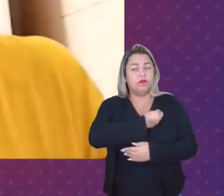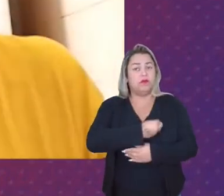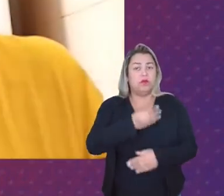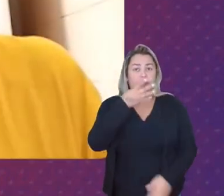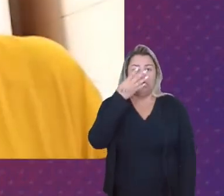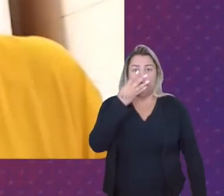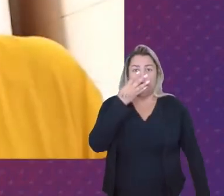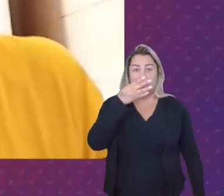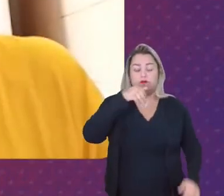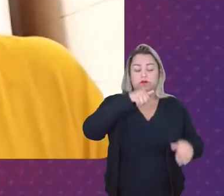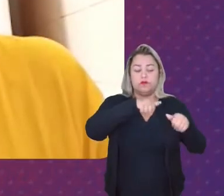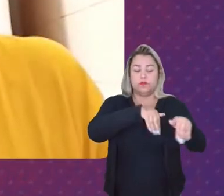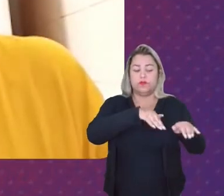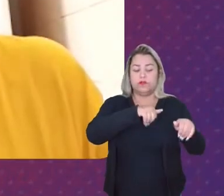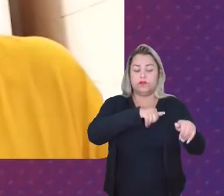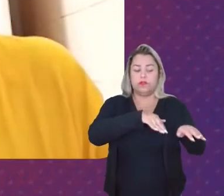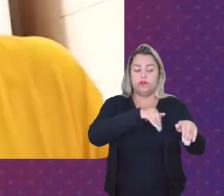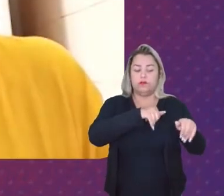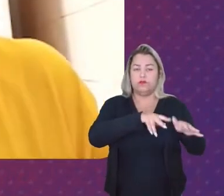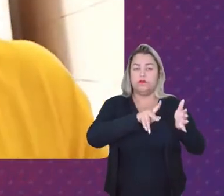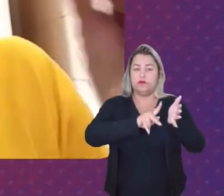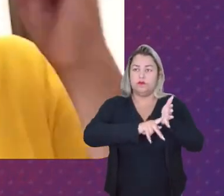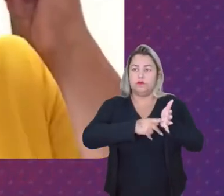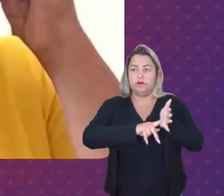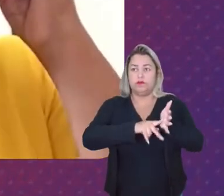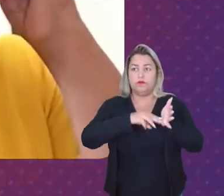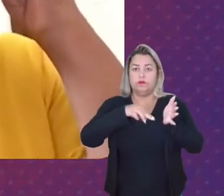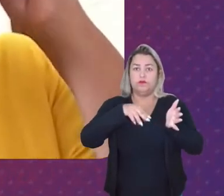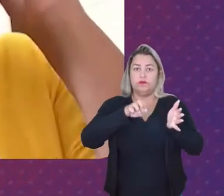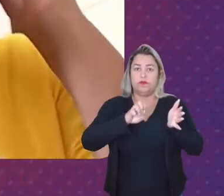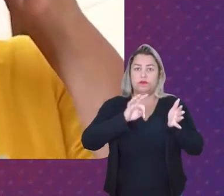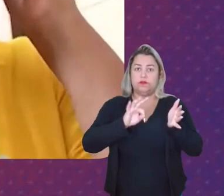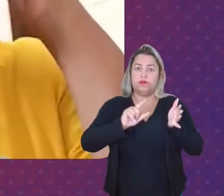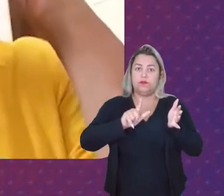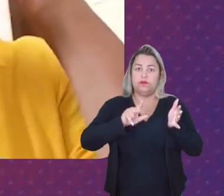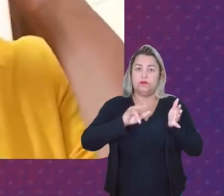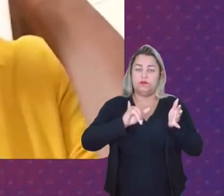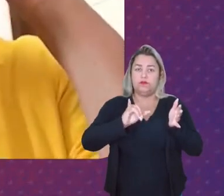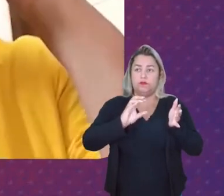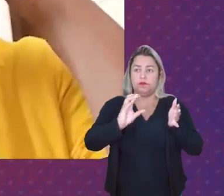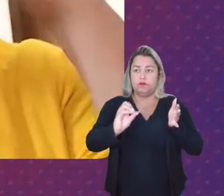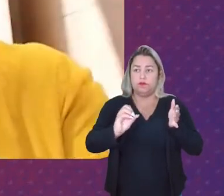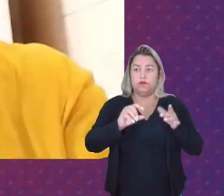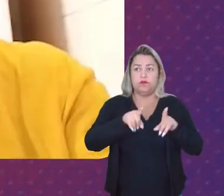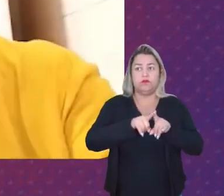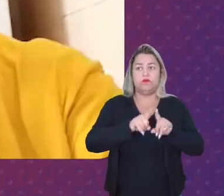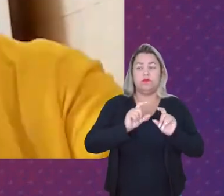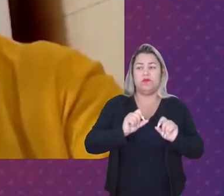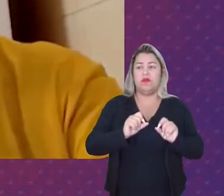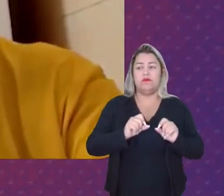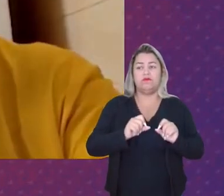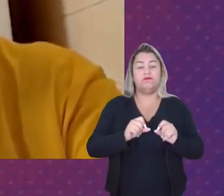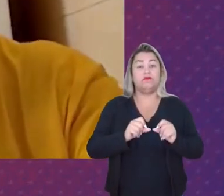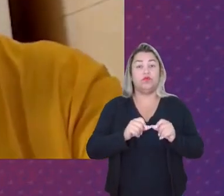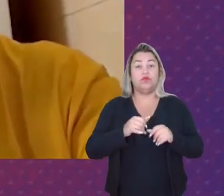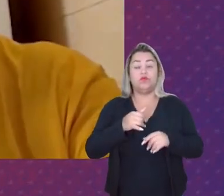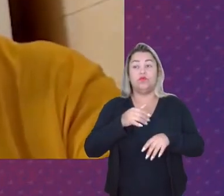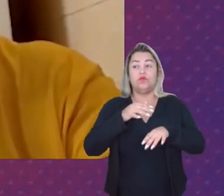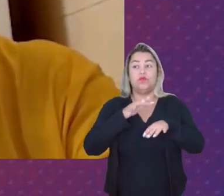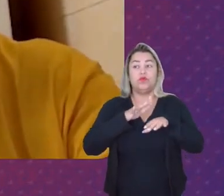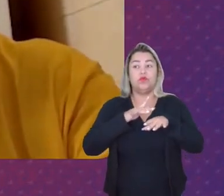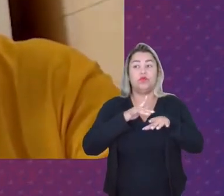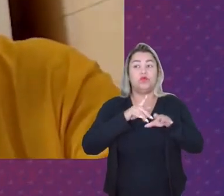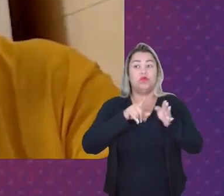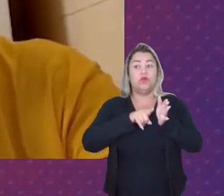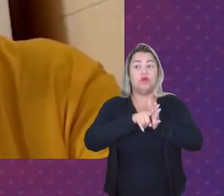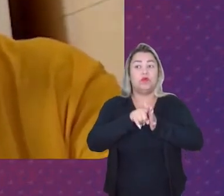4 de setembro no Sindicato dos Metalúrgicos em São Paulo. Eu, no momento, eu estava muito debilitada por conta de um